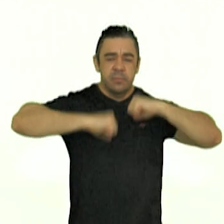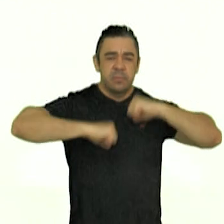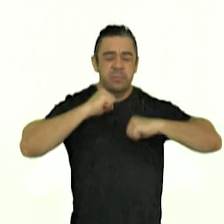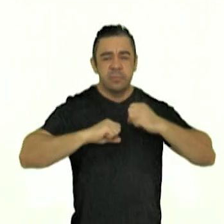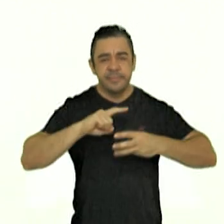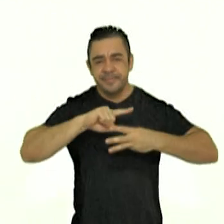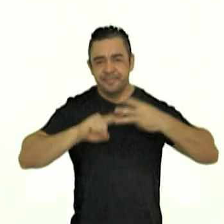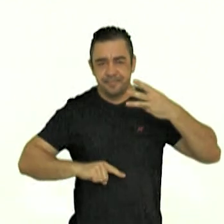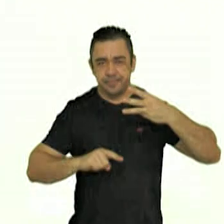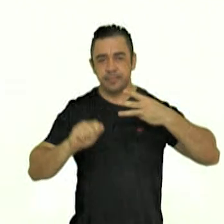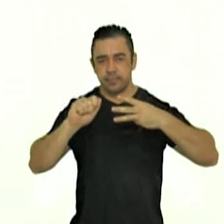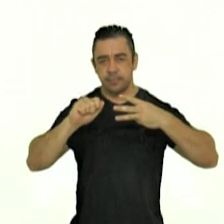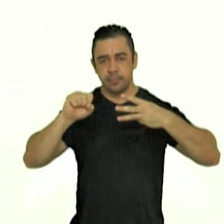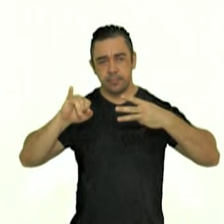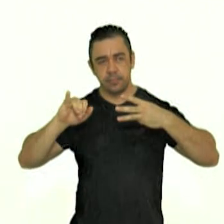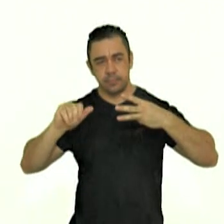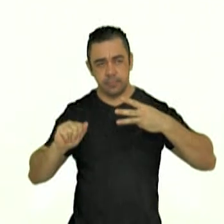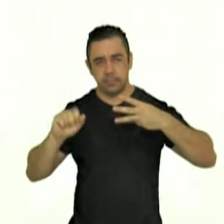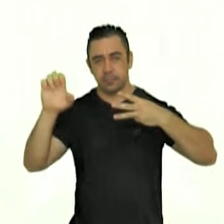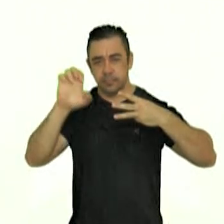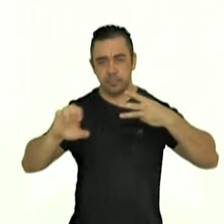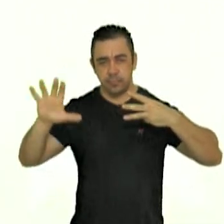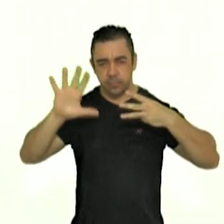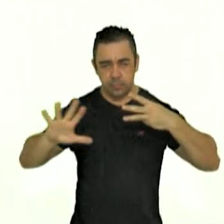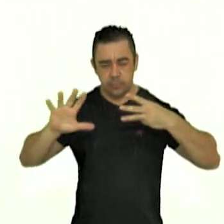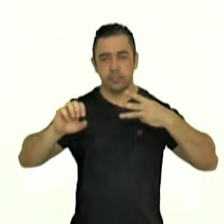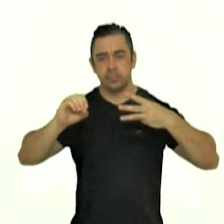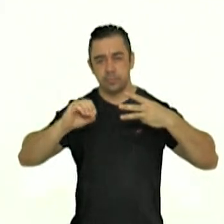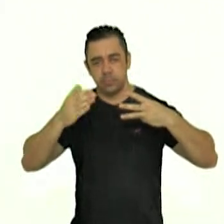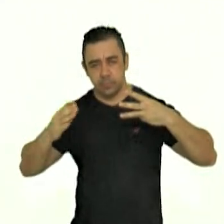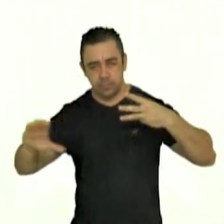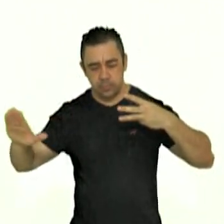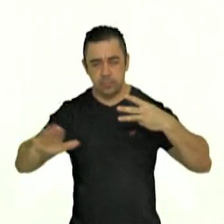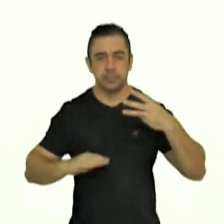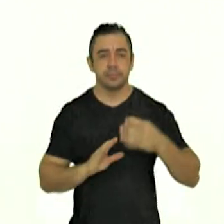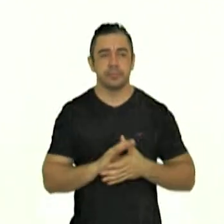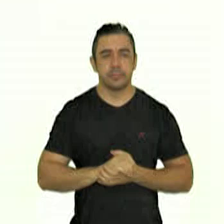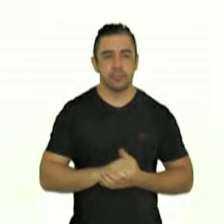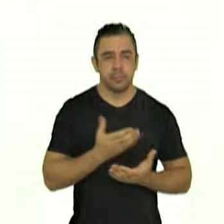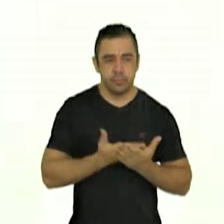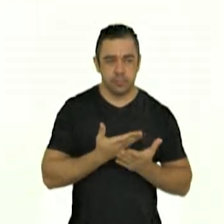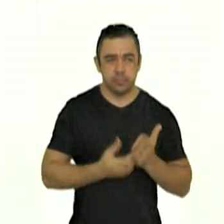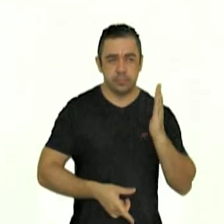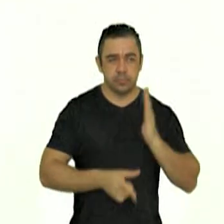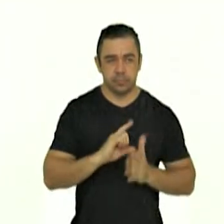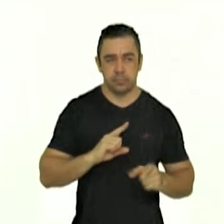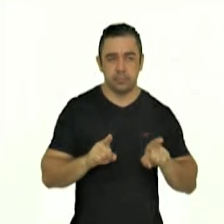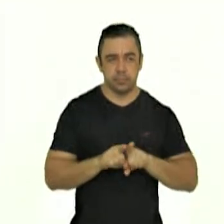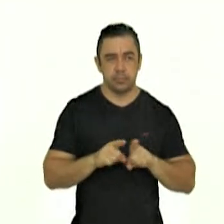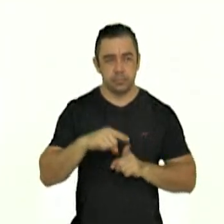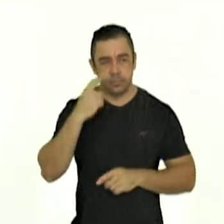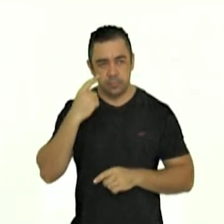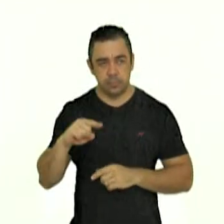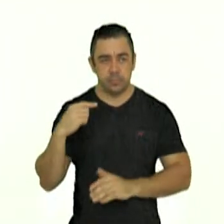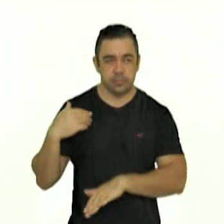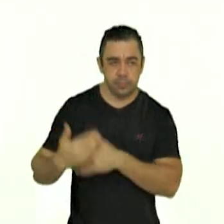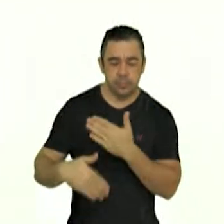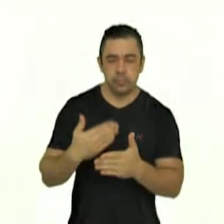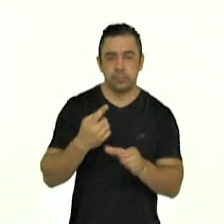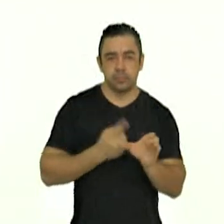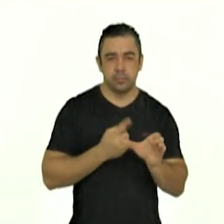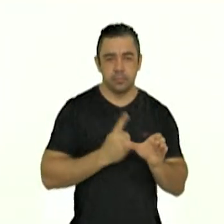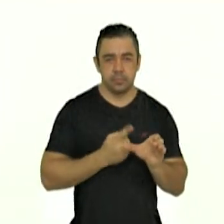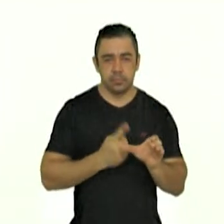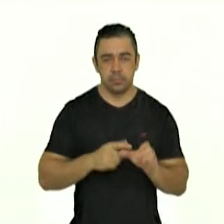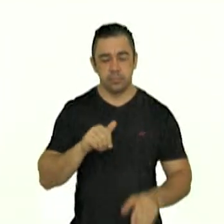e Oceania. Na aula anterior, também foi uma aula de retomada, retomamos alguns processos de urbanização na